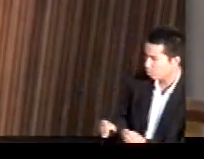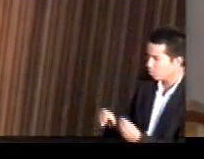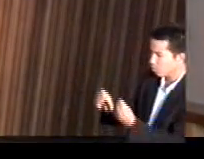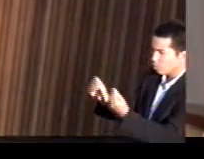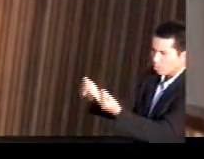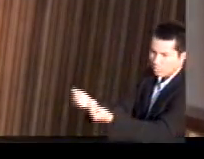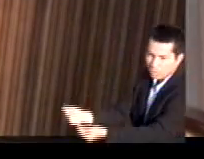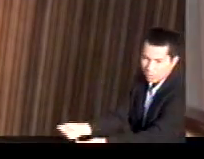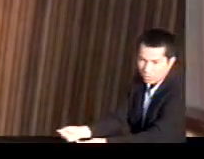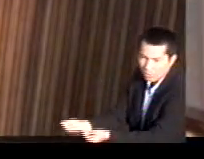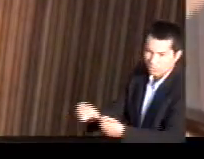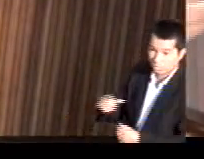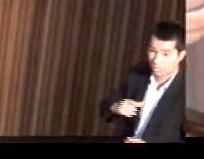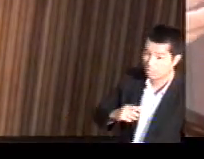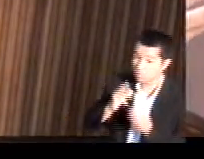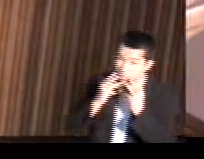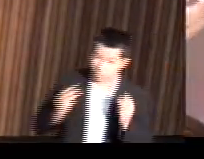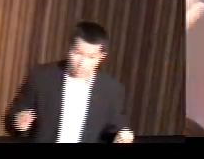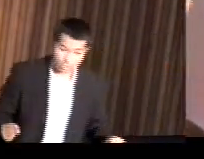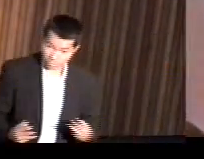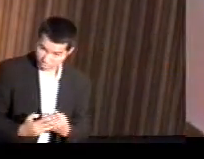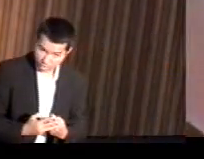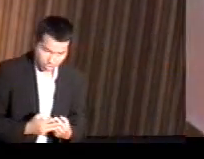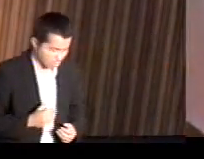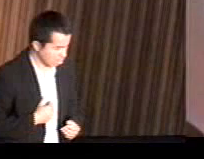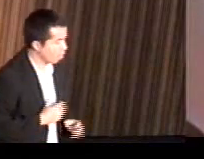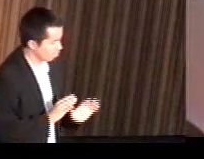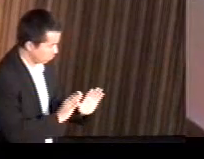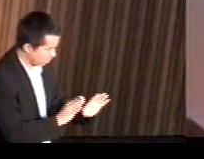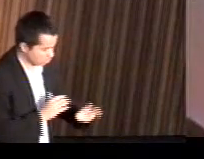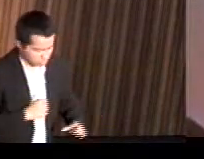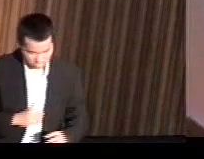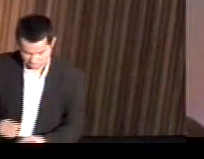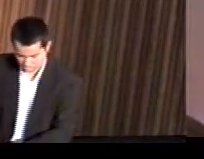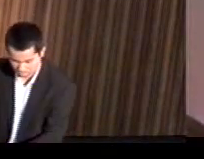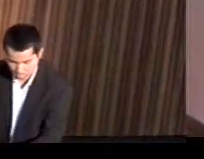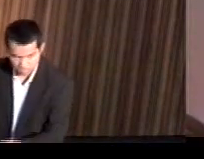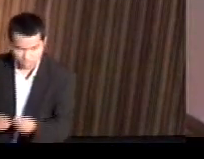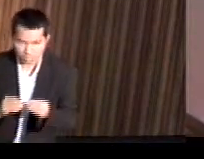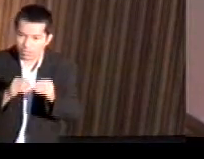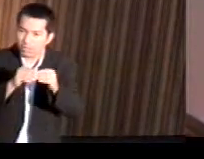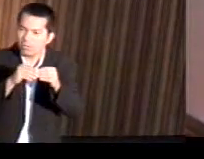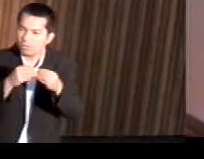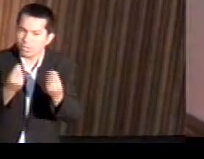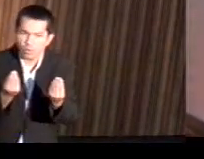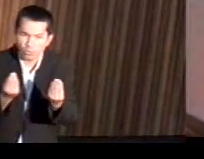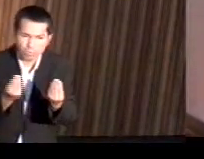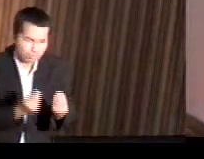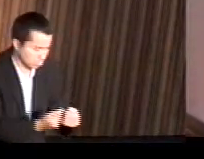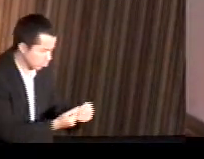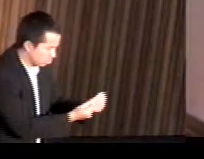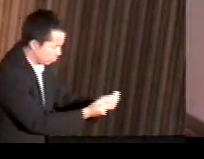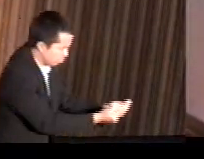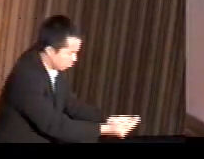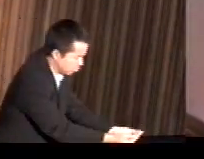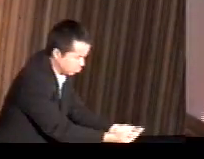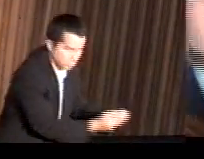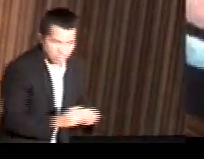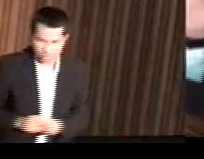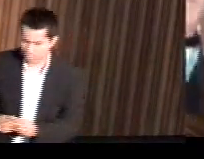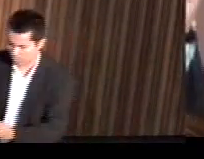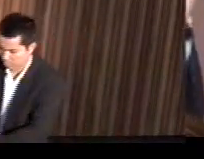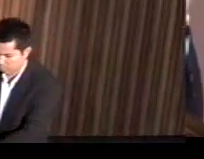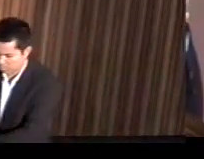Parte o pão e dá para Abraão, dá o vinho para Abraão, e diz para ele assim,